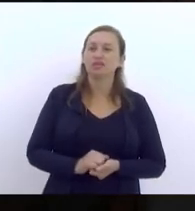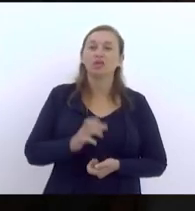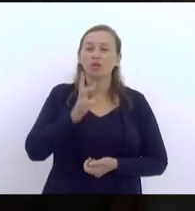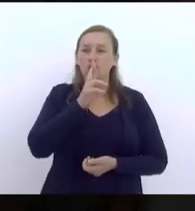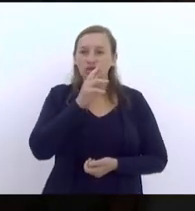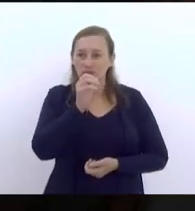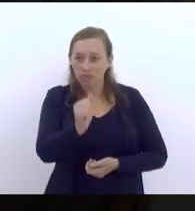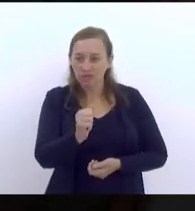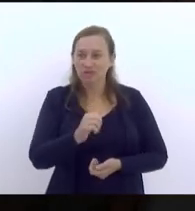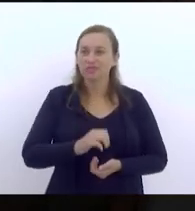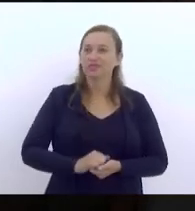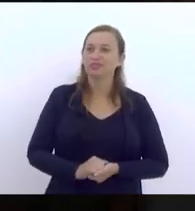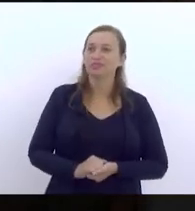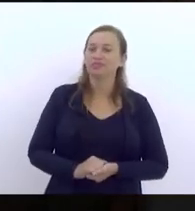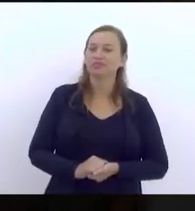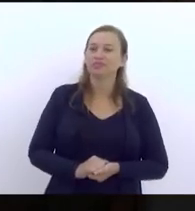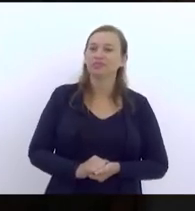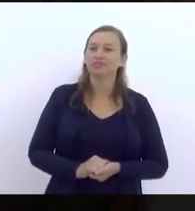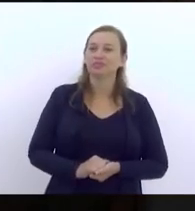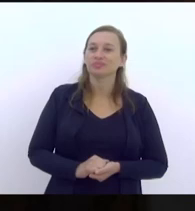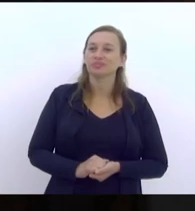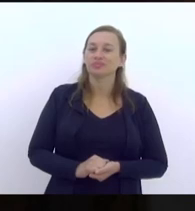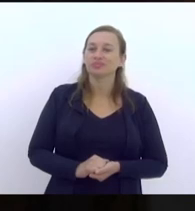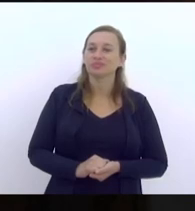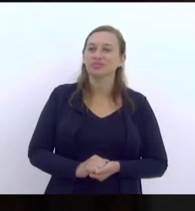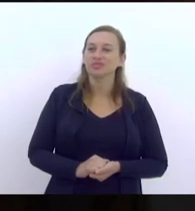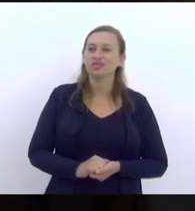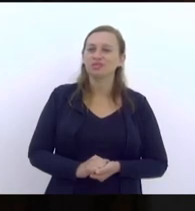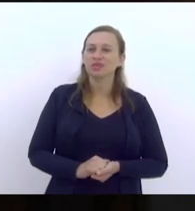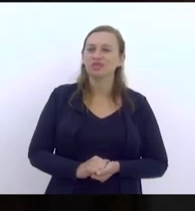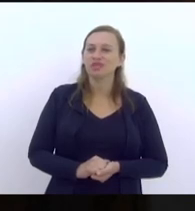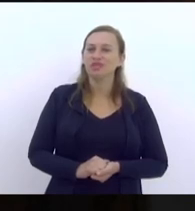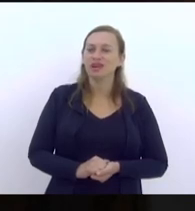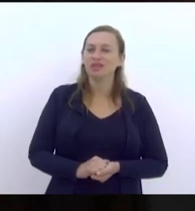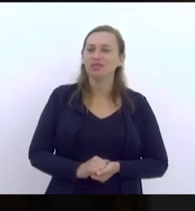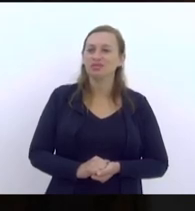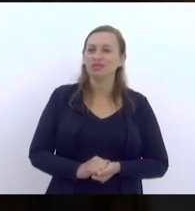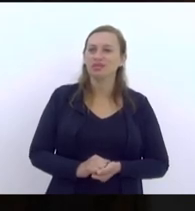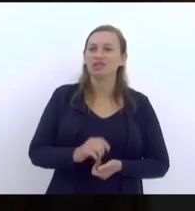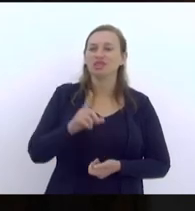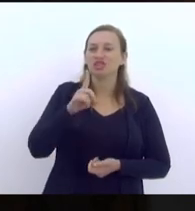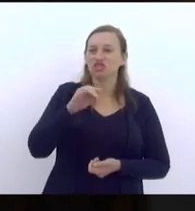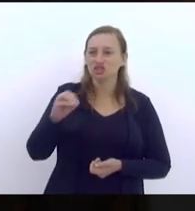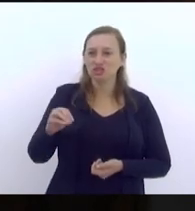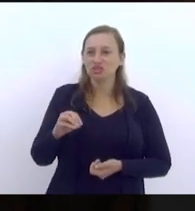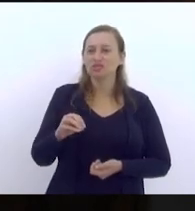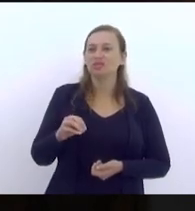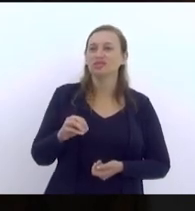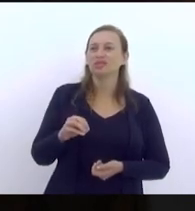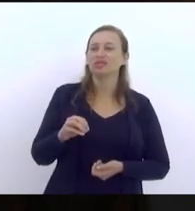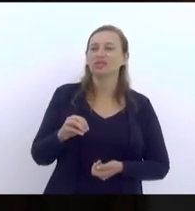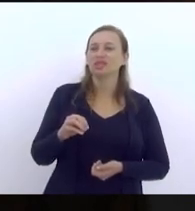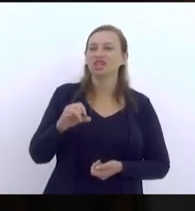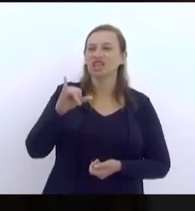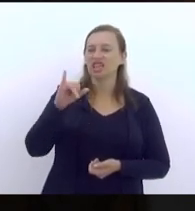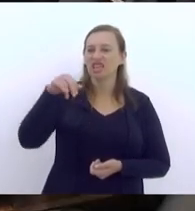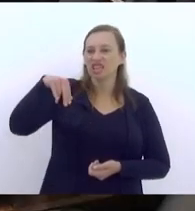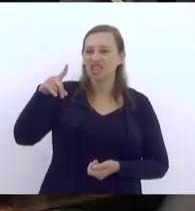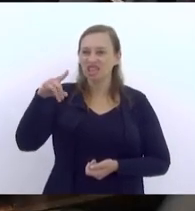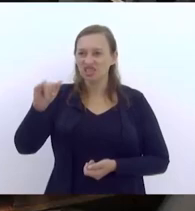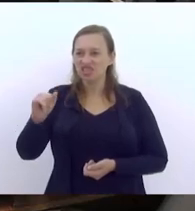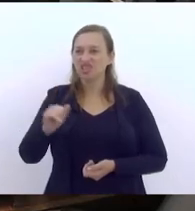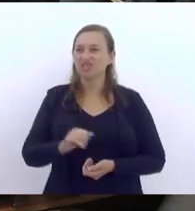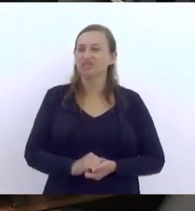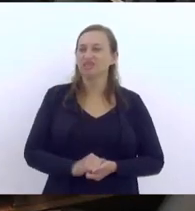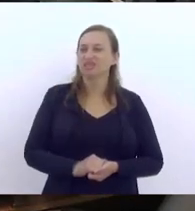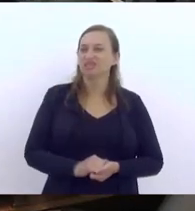Rodrigo, Dino, Índia, A Índia vai depois do Serafim, né?